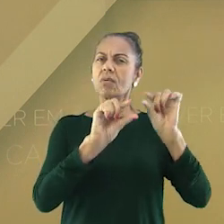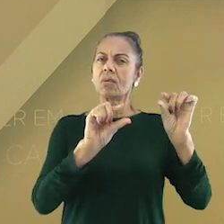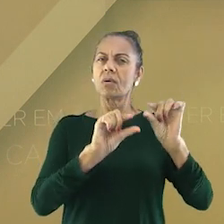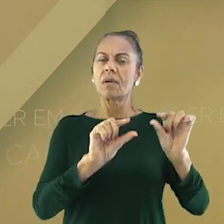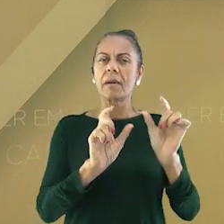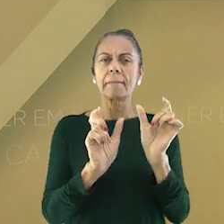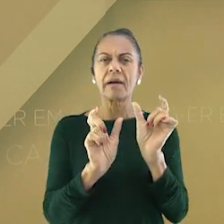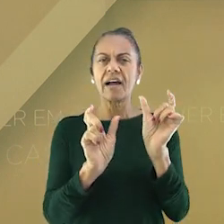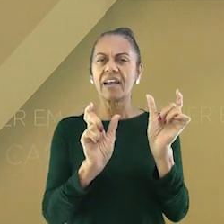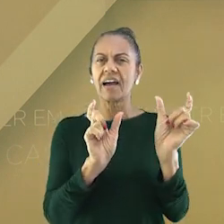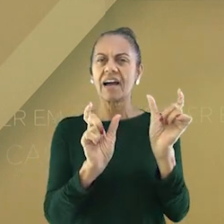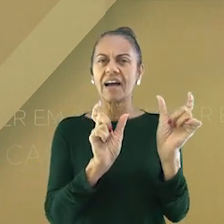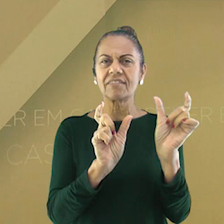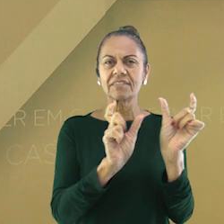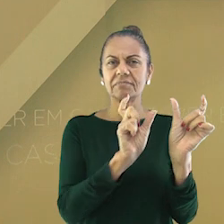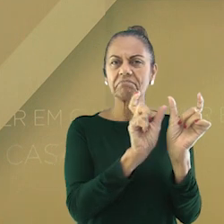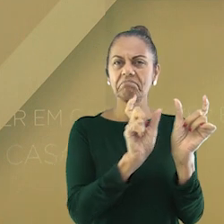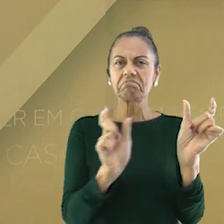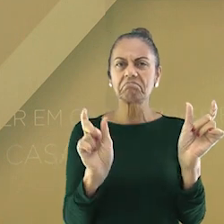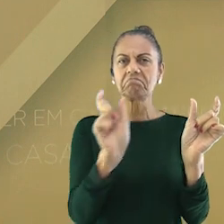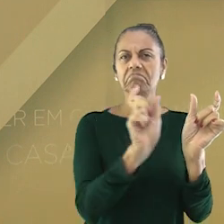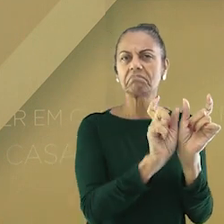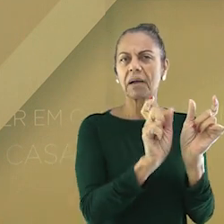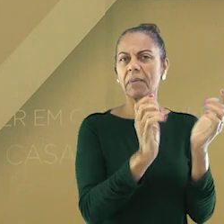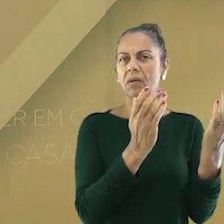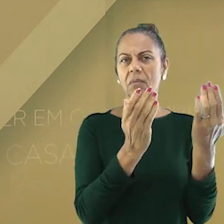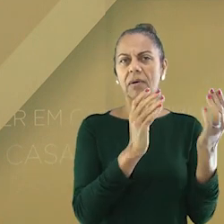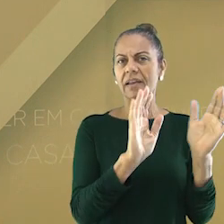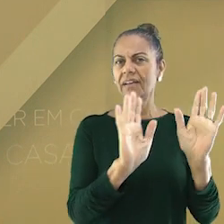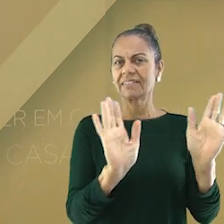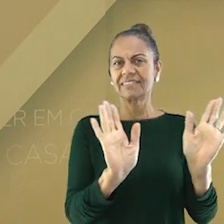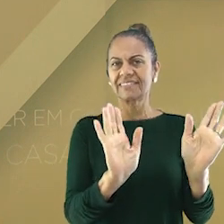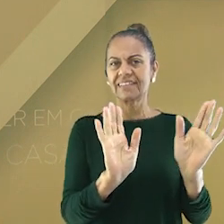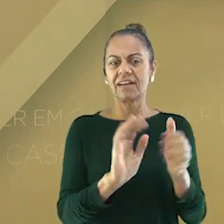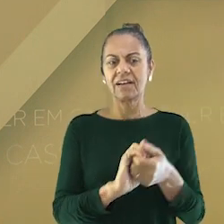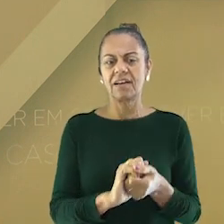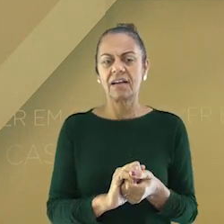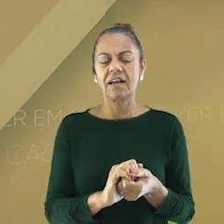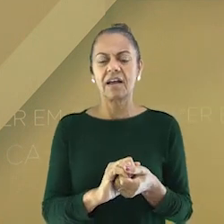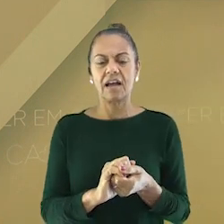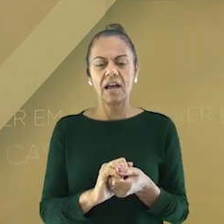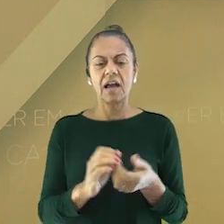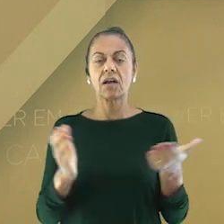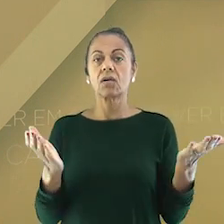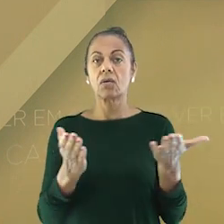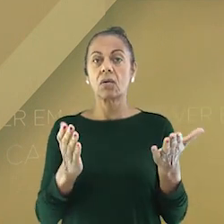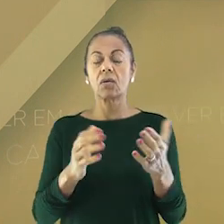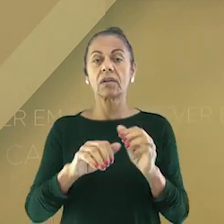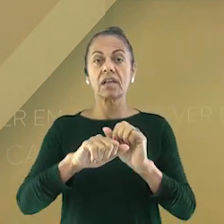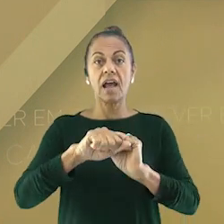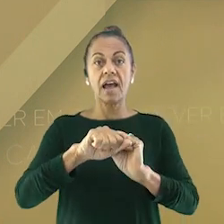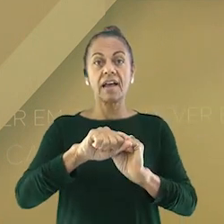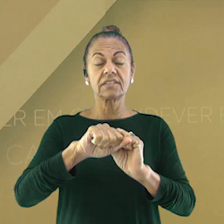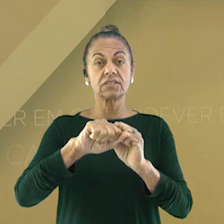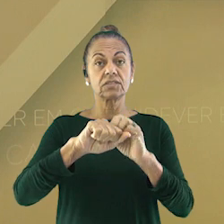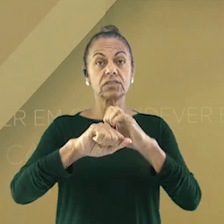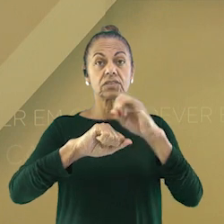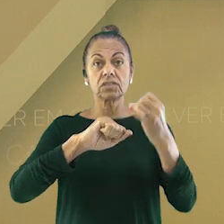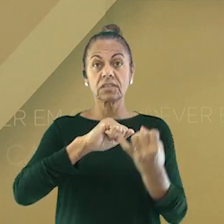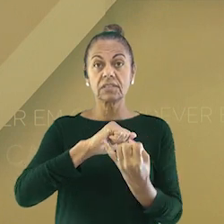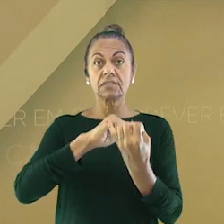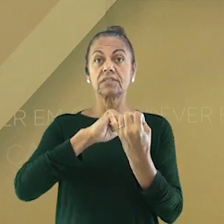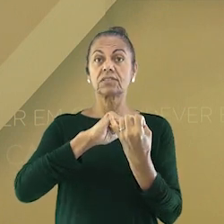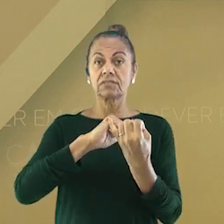para comparação. Porém, veremos agora os long adjectives, adjetivos longos. Eles têm 2 ou